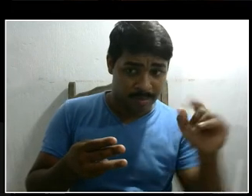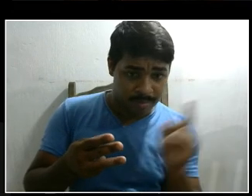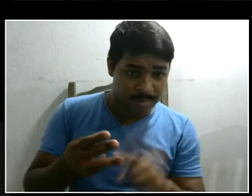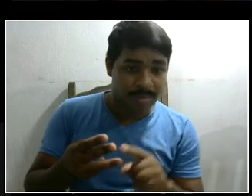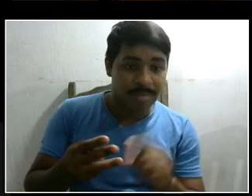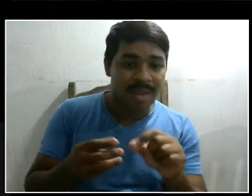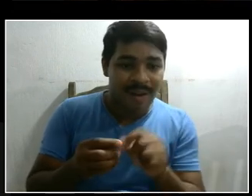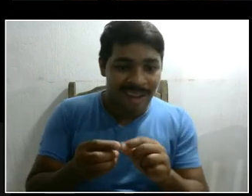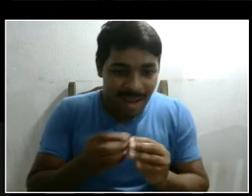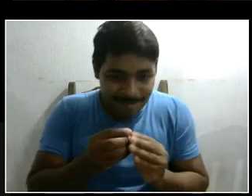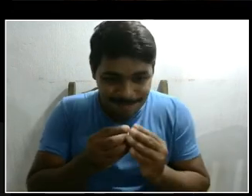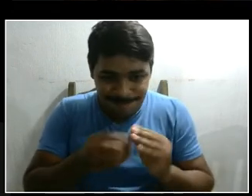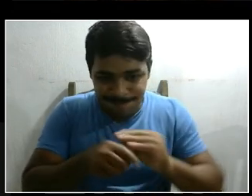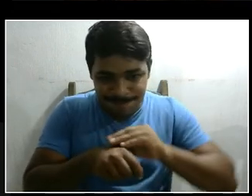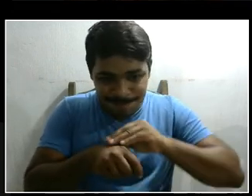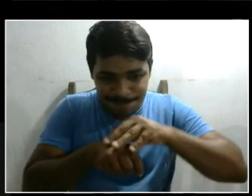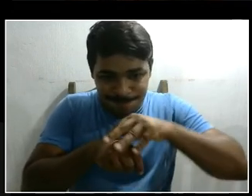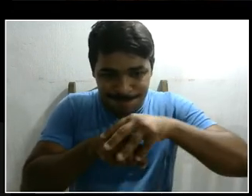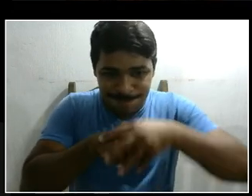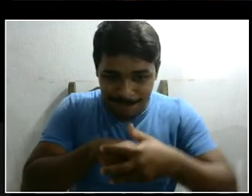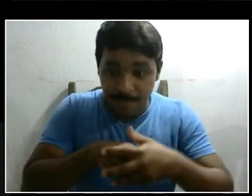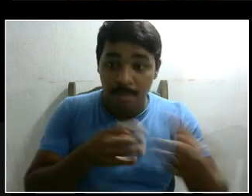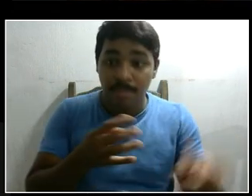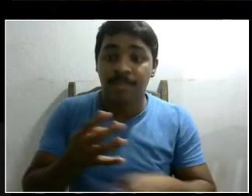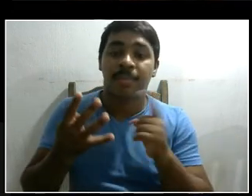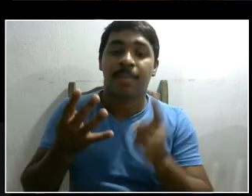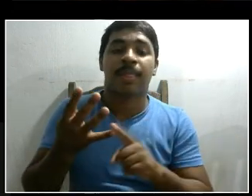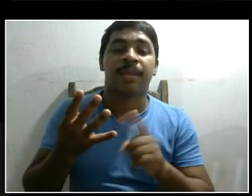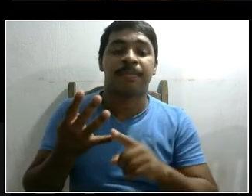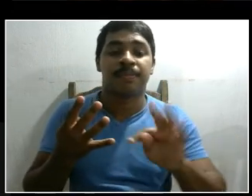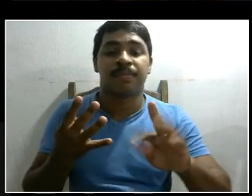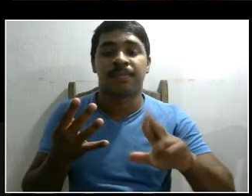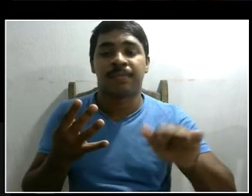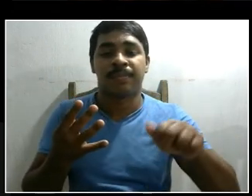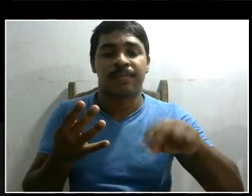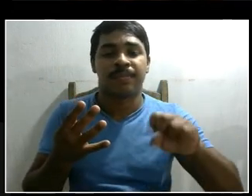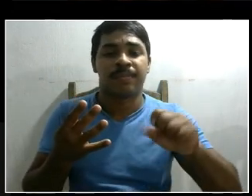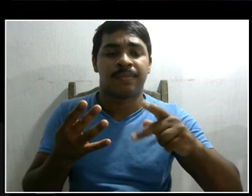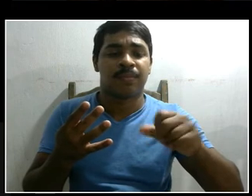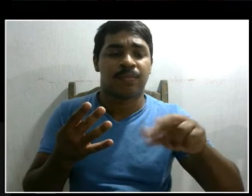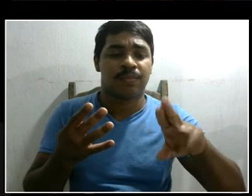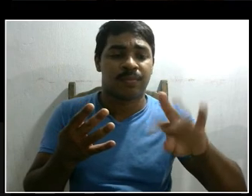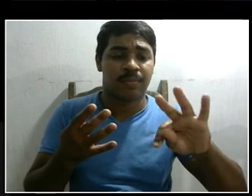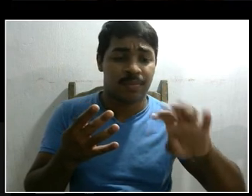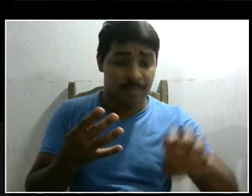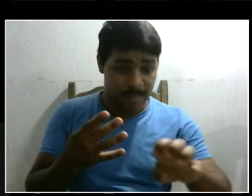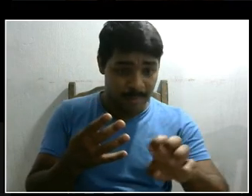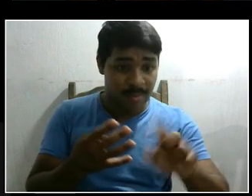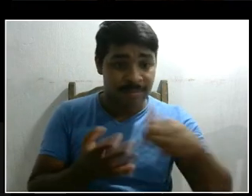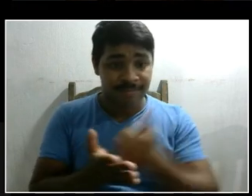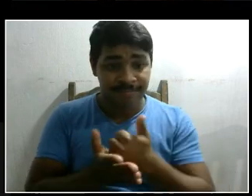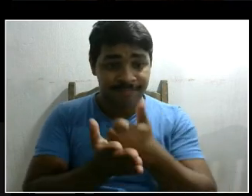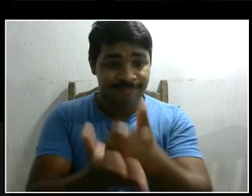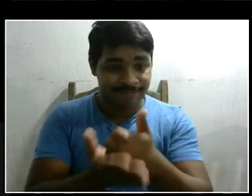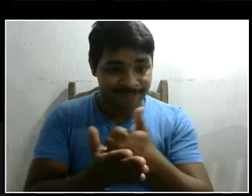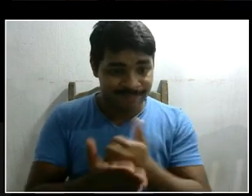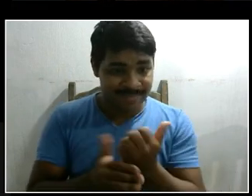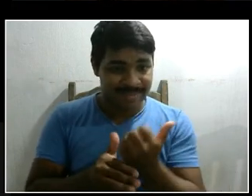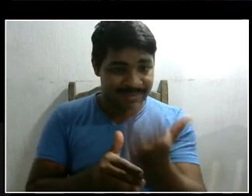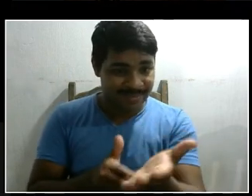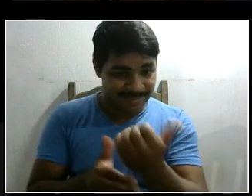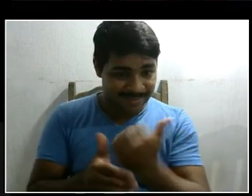de substâncias, né? Então, as substâncias que são lançadas para fora da célula, elas vão ser transportadas através dessa matriz